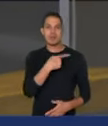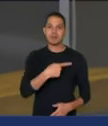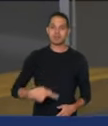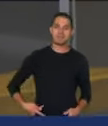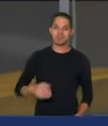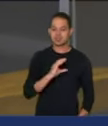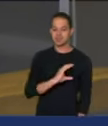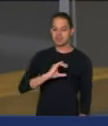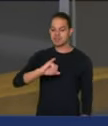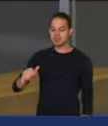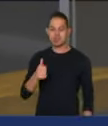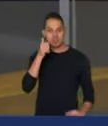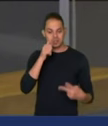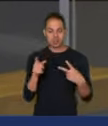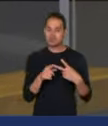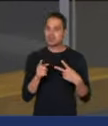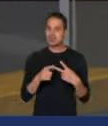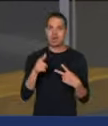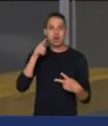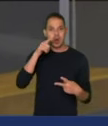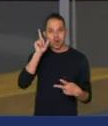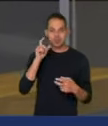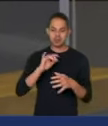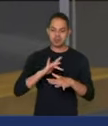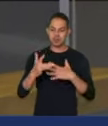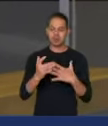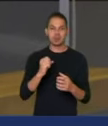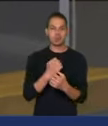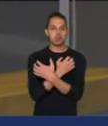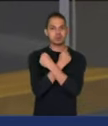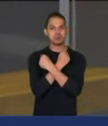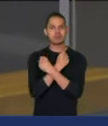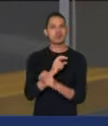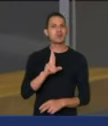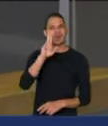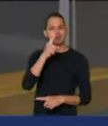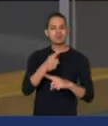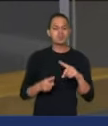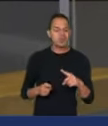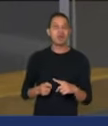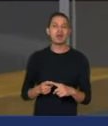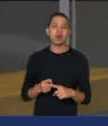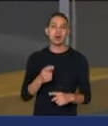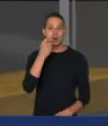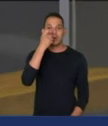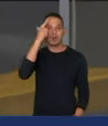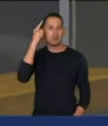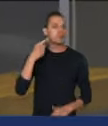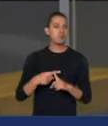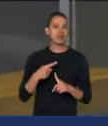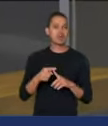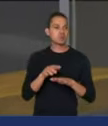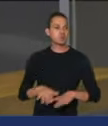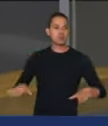foi censurada nas suas redes sociais ontem pelo ministro Alexandre de Moraes. E sabe qual foi o motivo? Ninguém sabe.